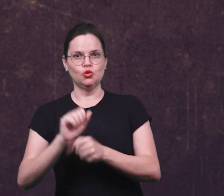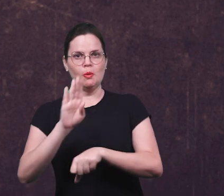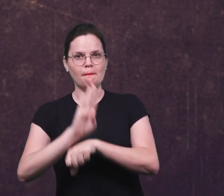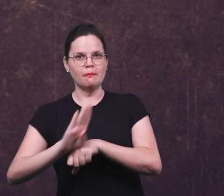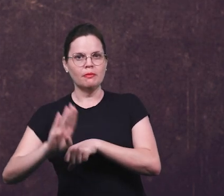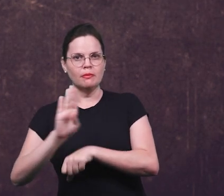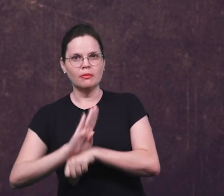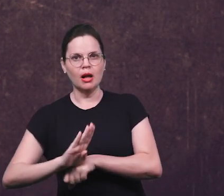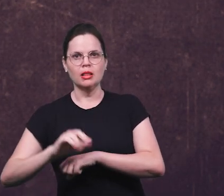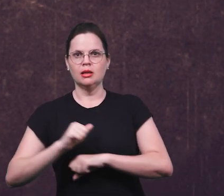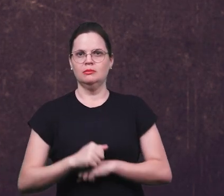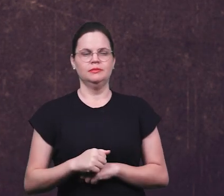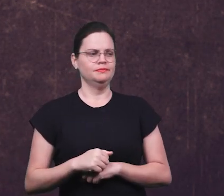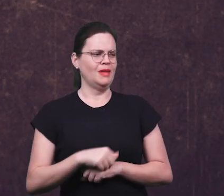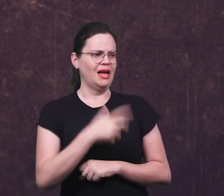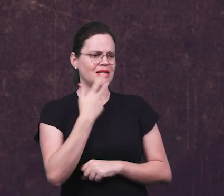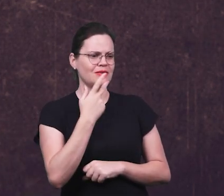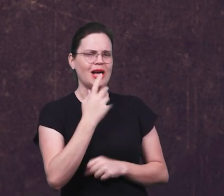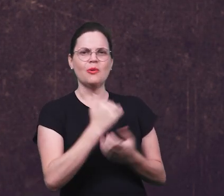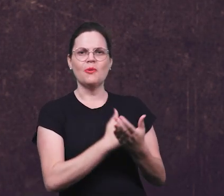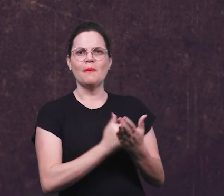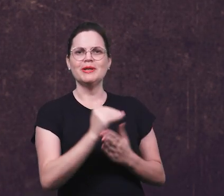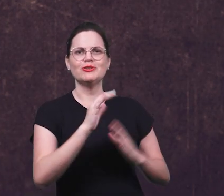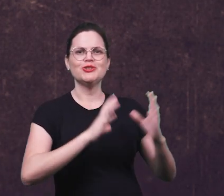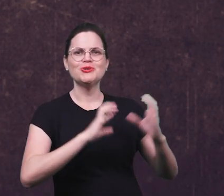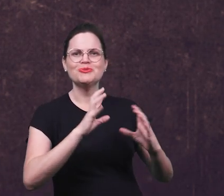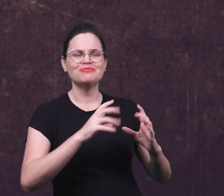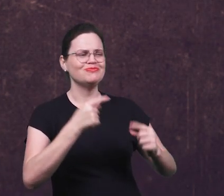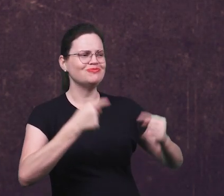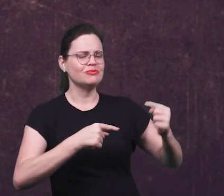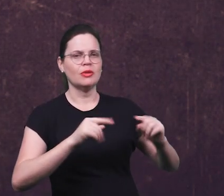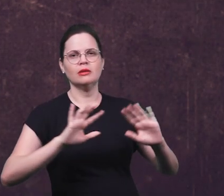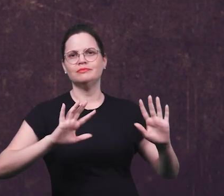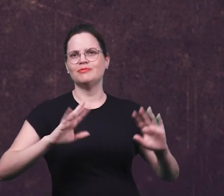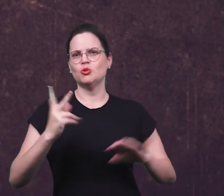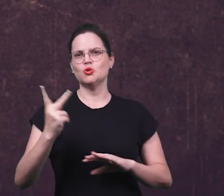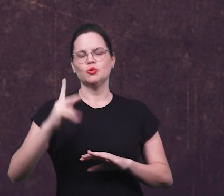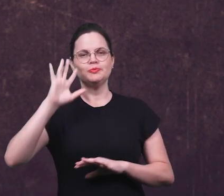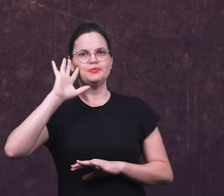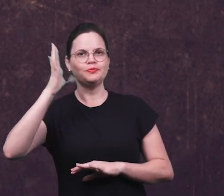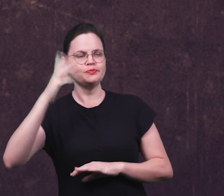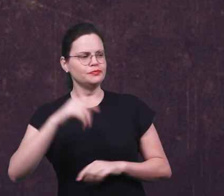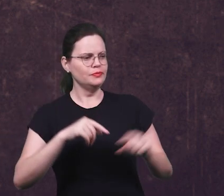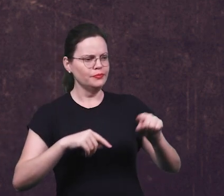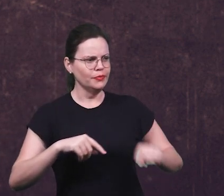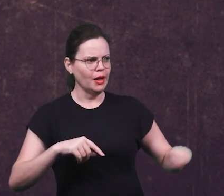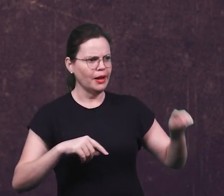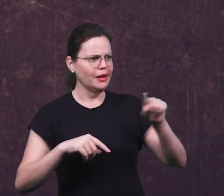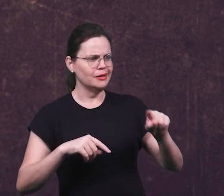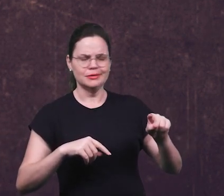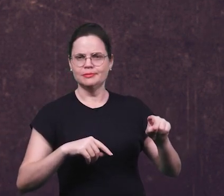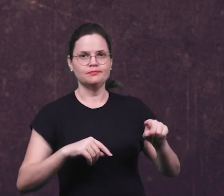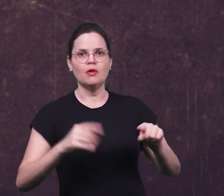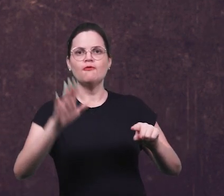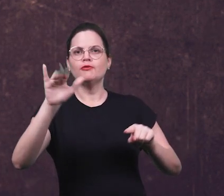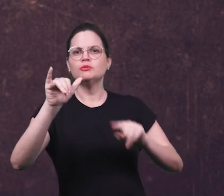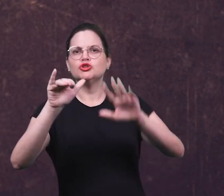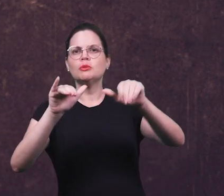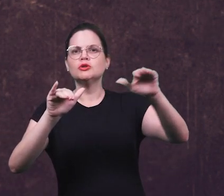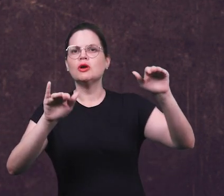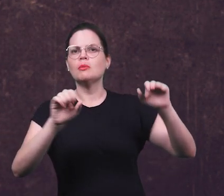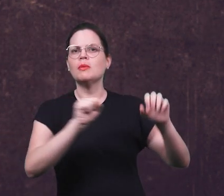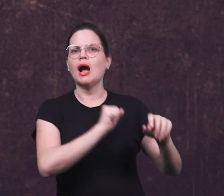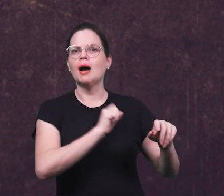e não pequena discussão com eles. Resolveram que esses dois e alguns outros dentre eles subissem a Jerusalém aos